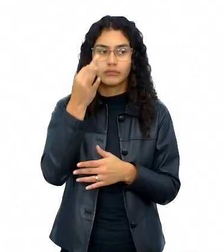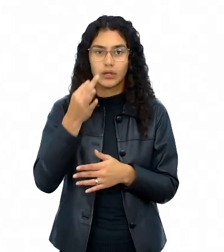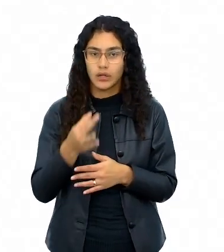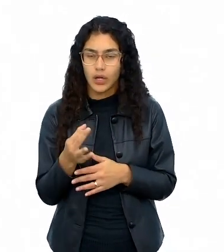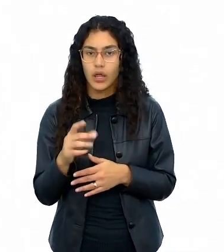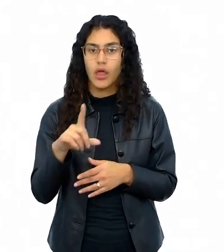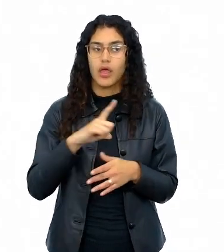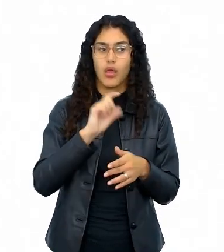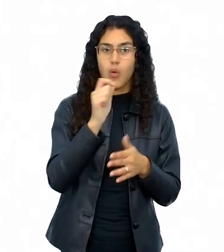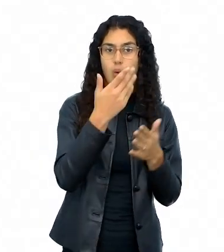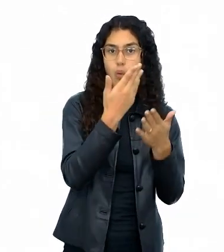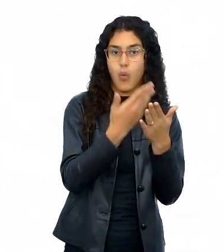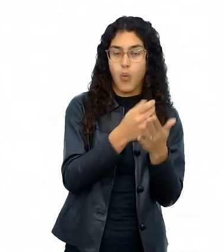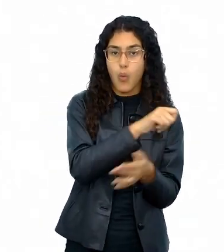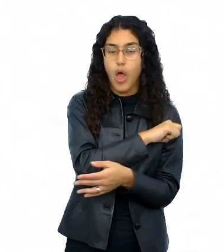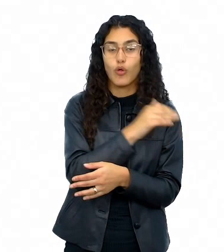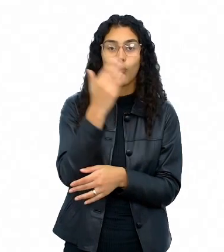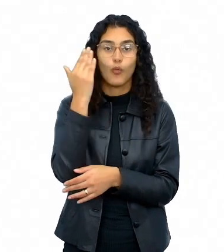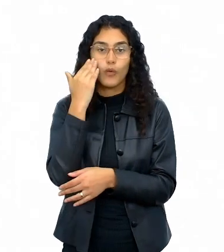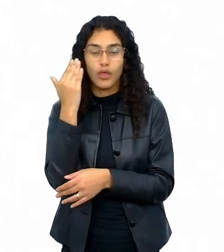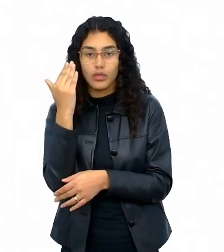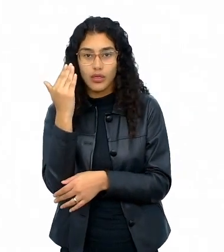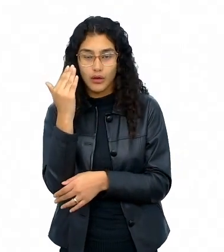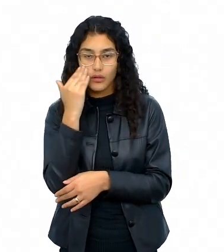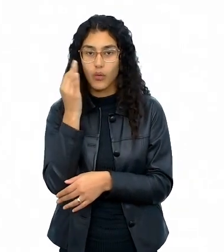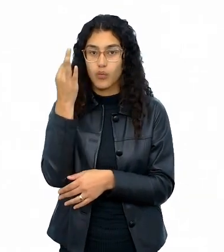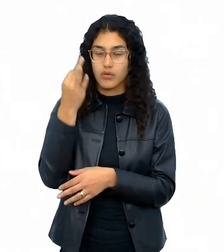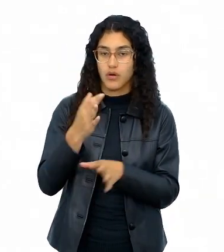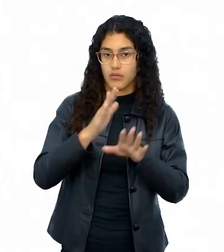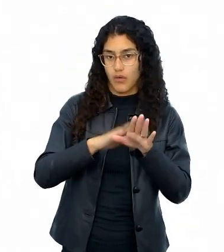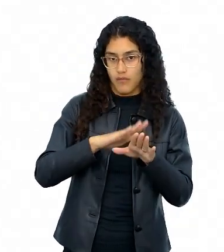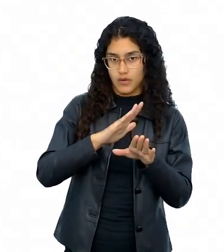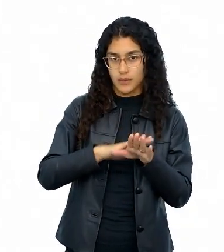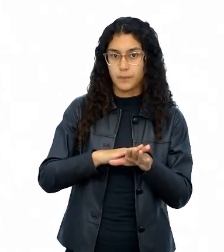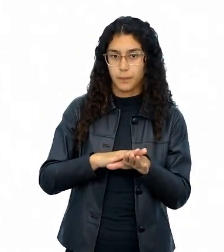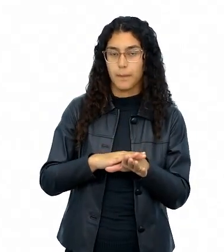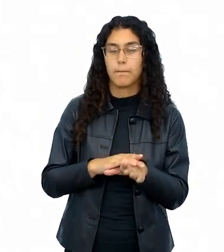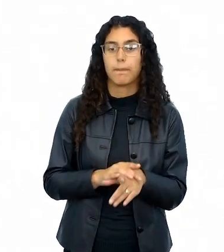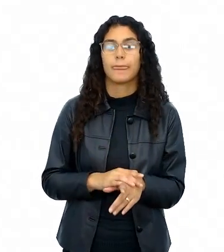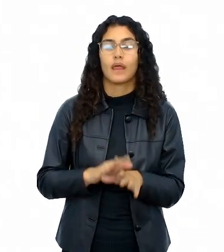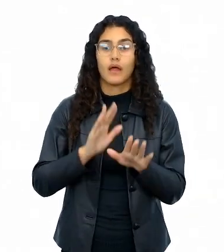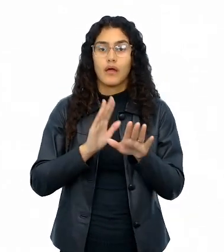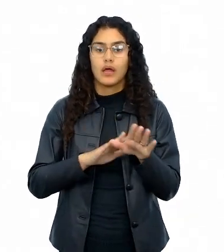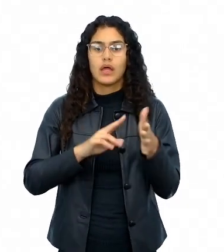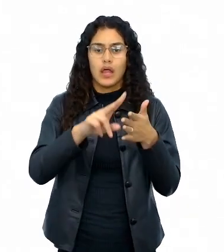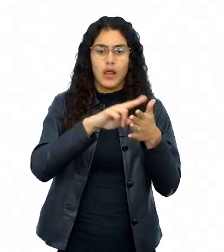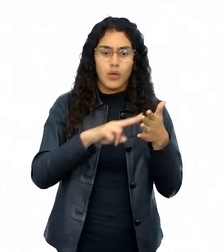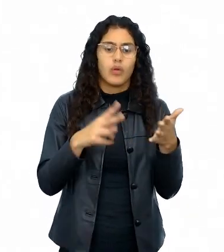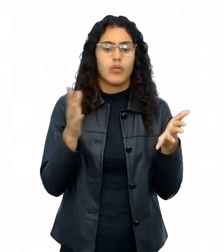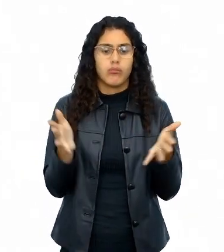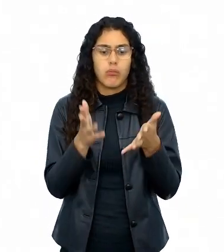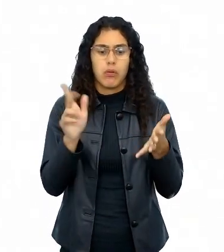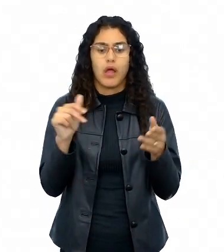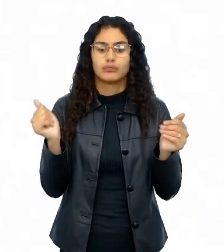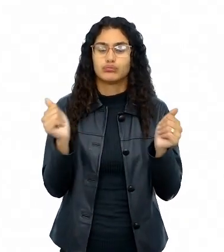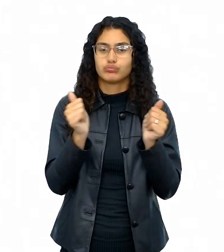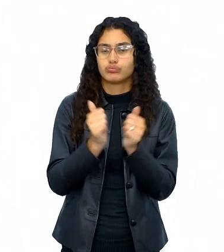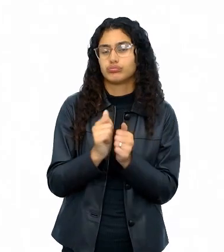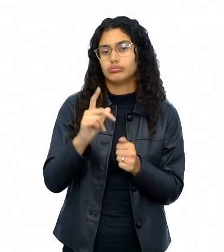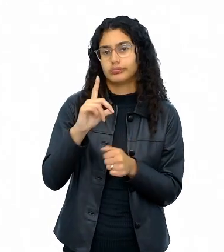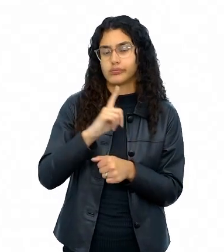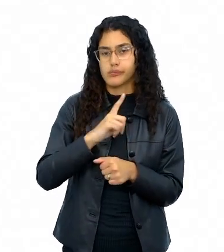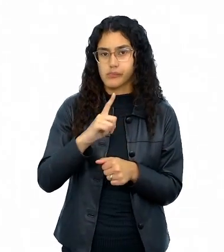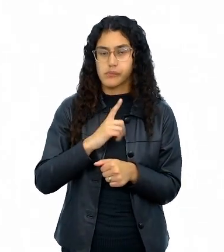que os estudantes entenderam o comando. Então, quando a gente fala em leitura coletiva, é justamente